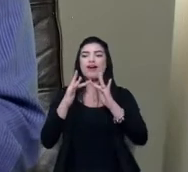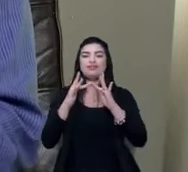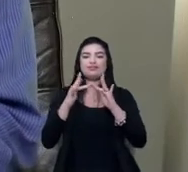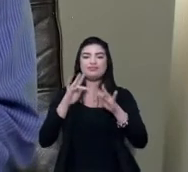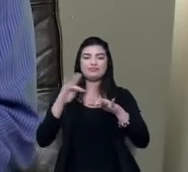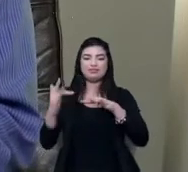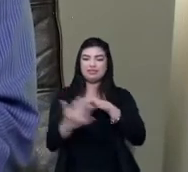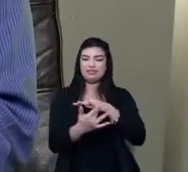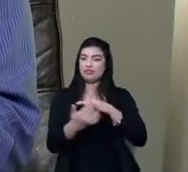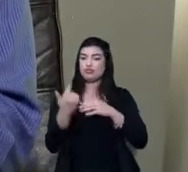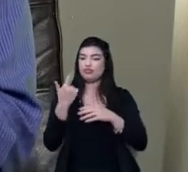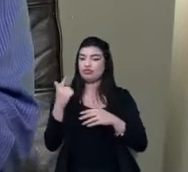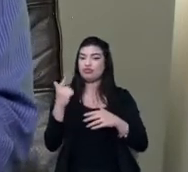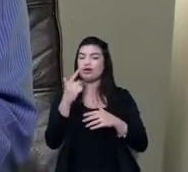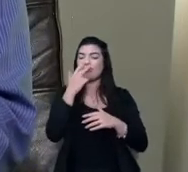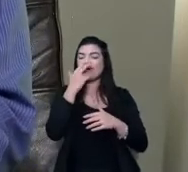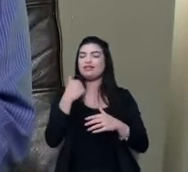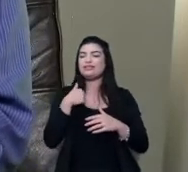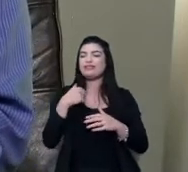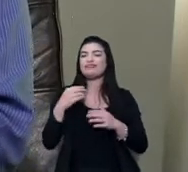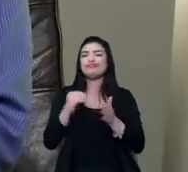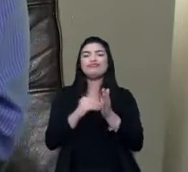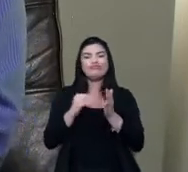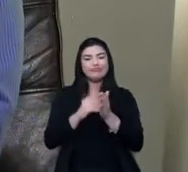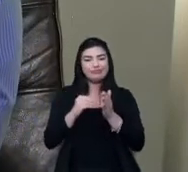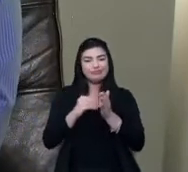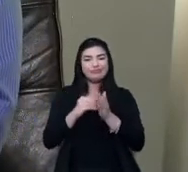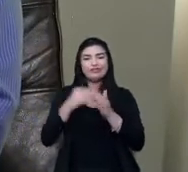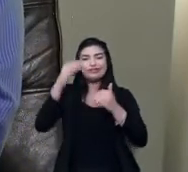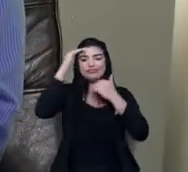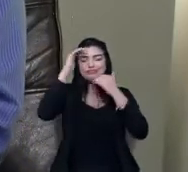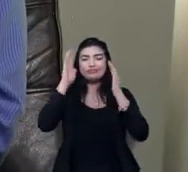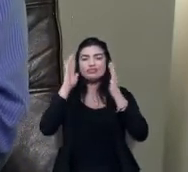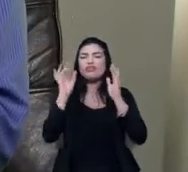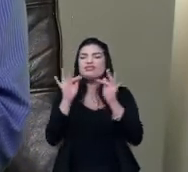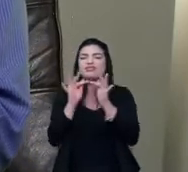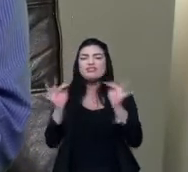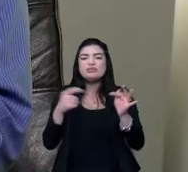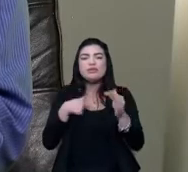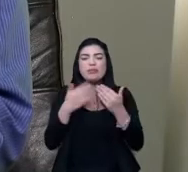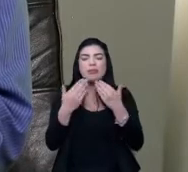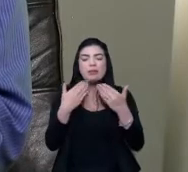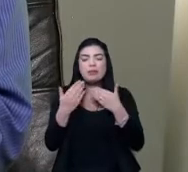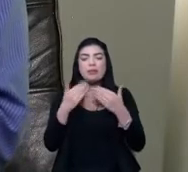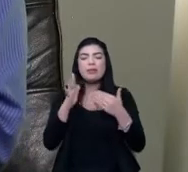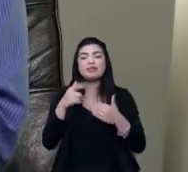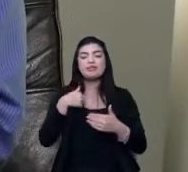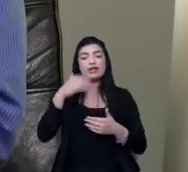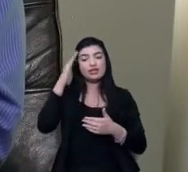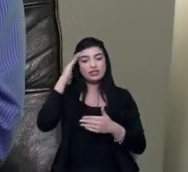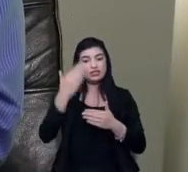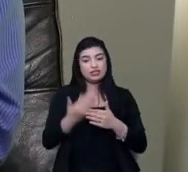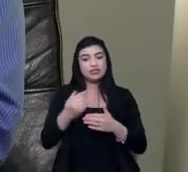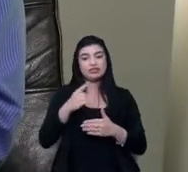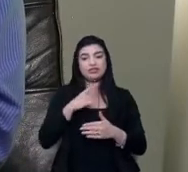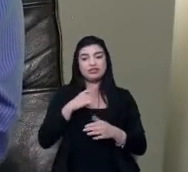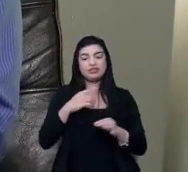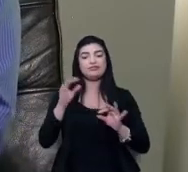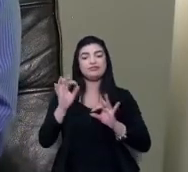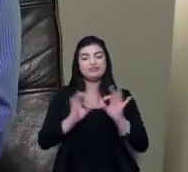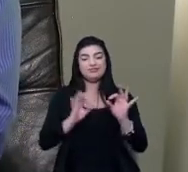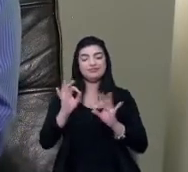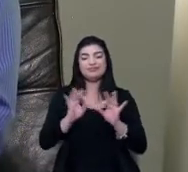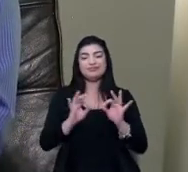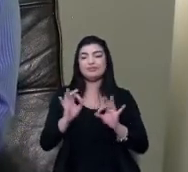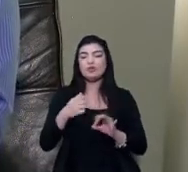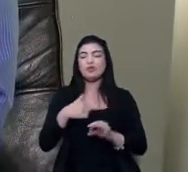de fora mesmo dessa coisa. Só ali um bate-papo mesmo com alguém. Mas eu acredito, assim... Eu gosto muito dessa